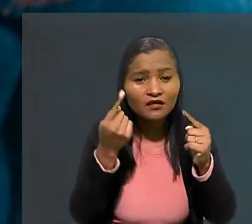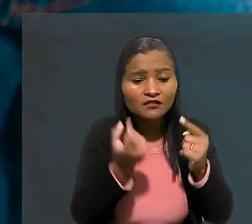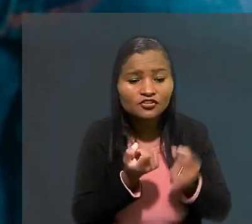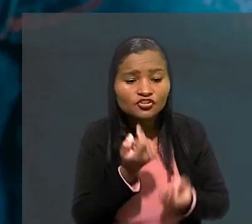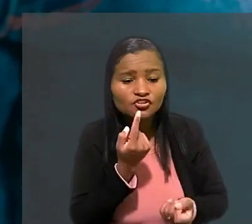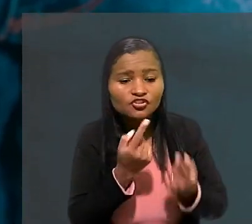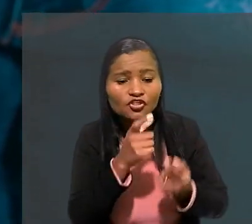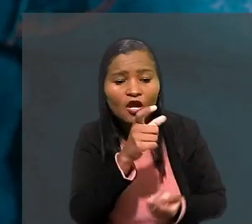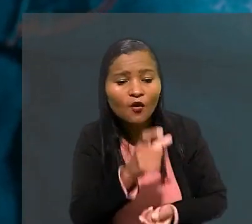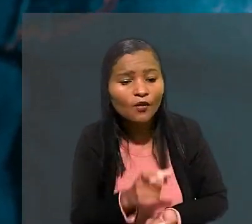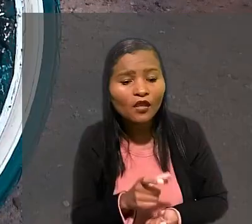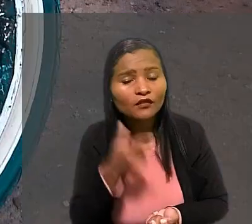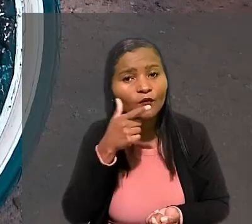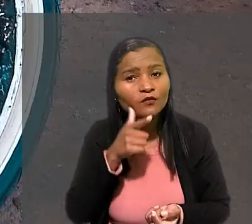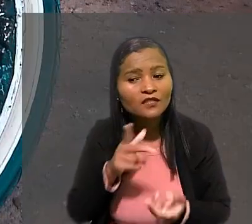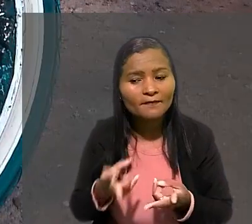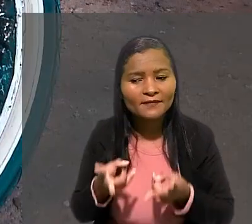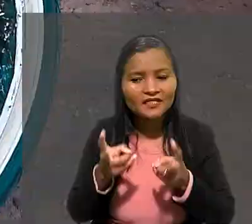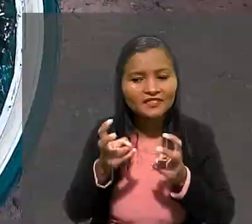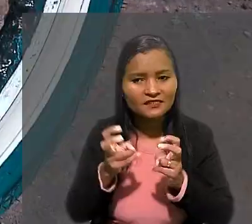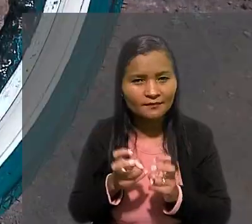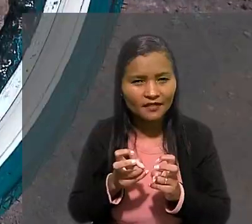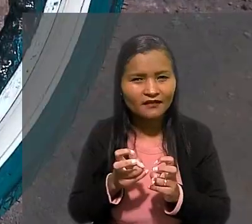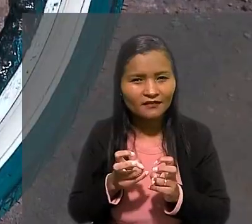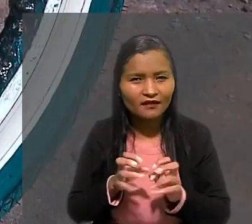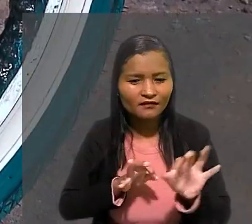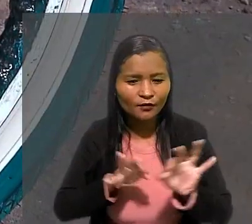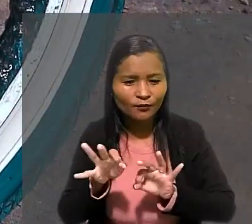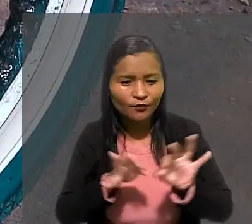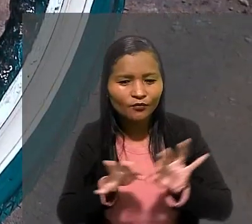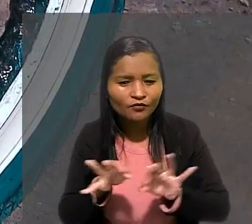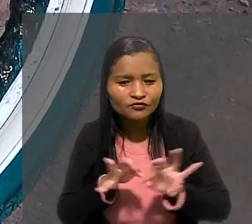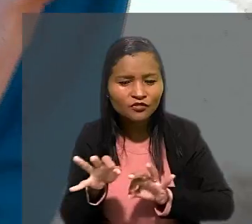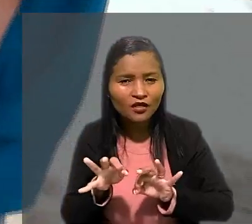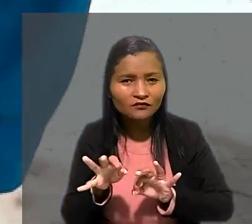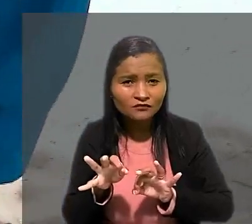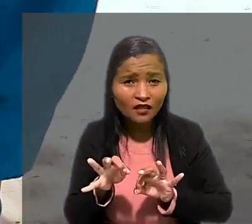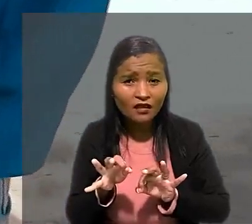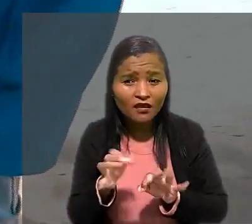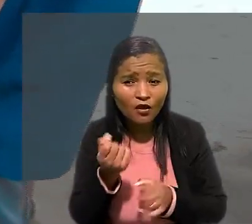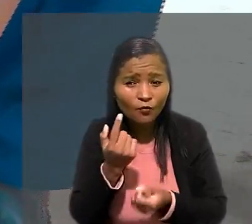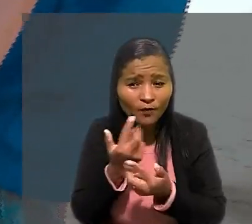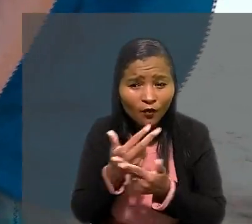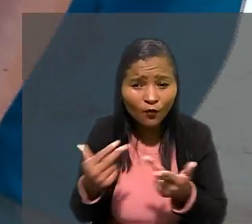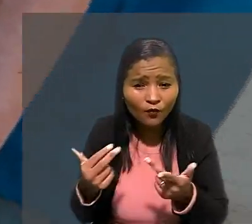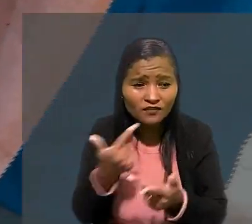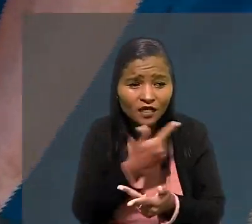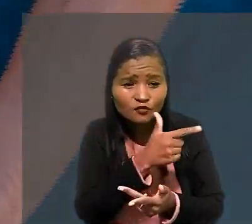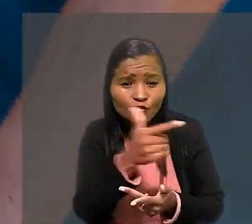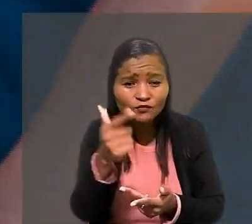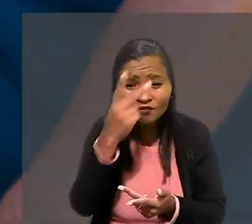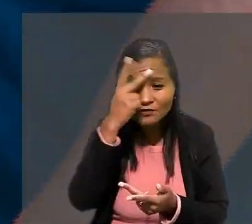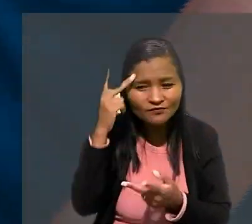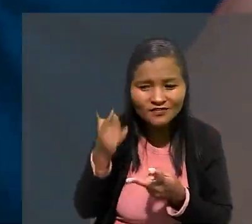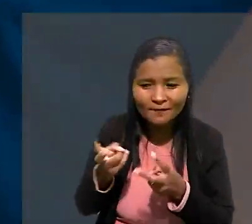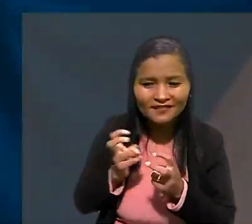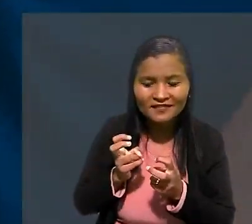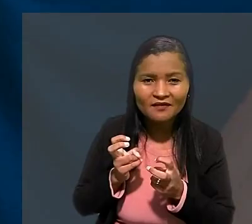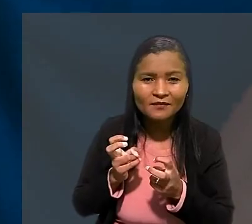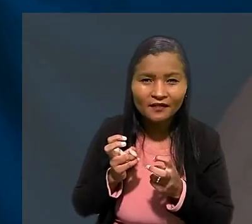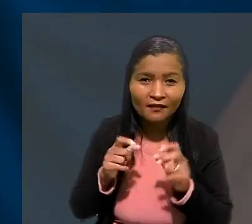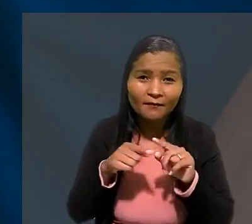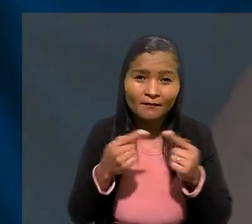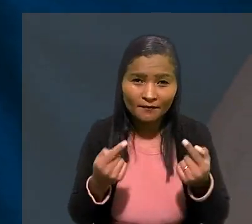alguém que consegue enxergar em um determinado projeto algo que as demais pessoas não tiveram essa compreensão. Mas um ponto a